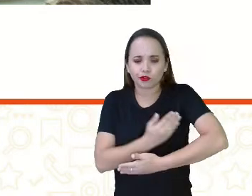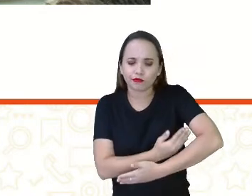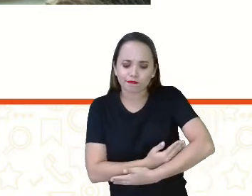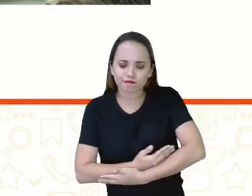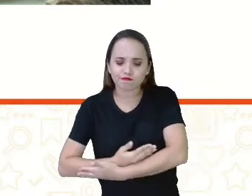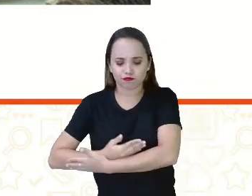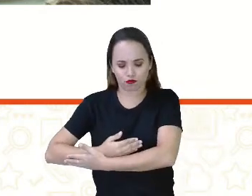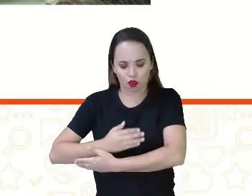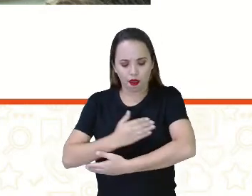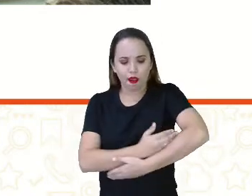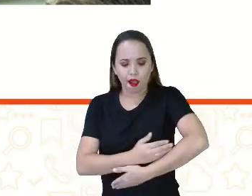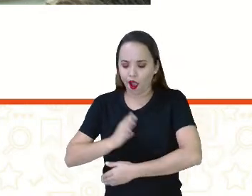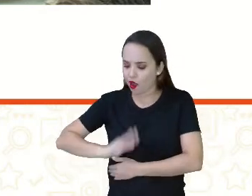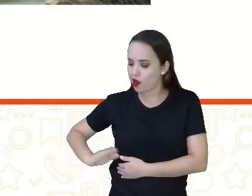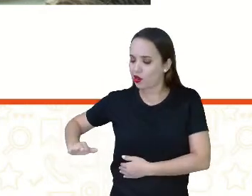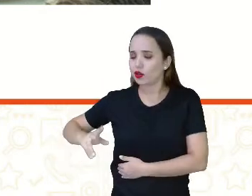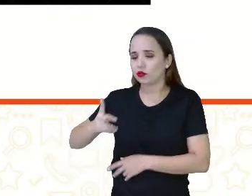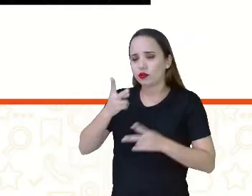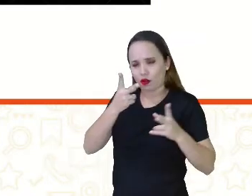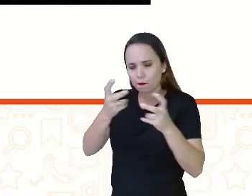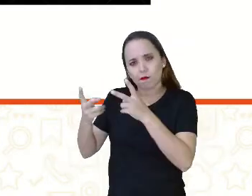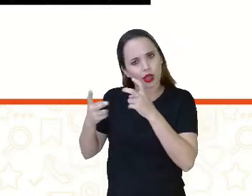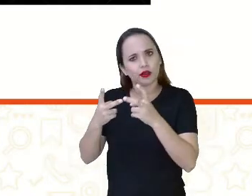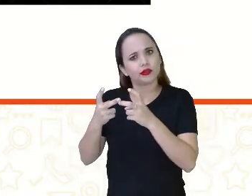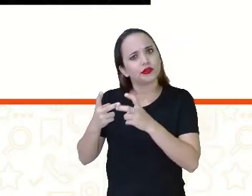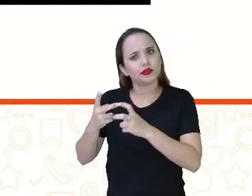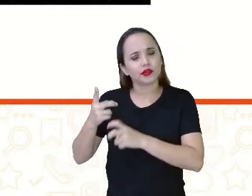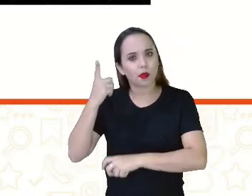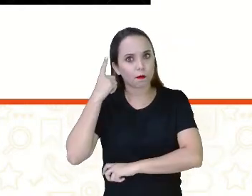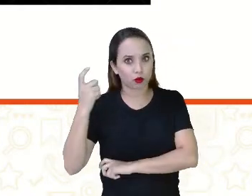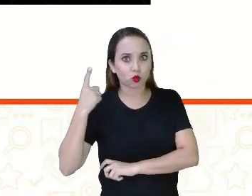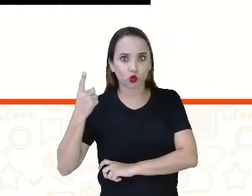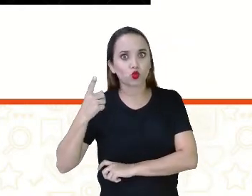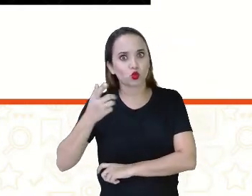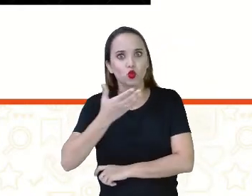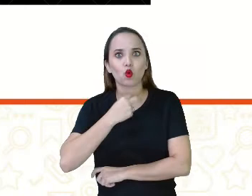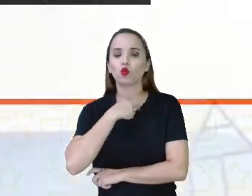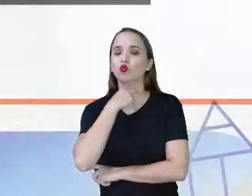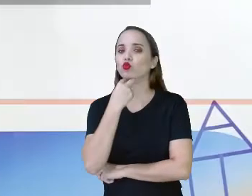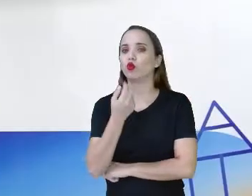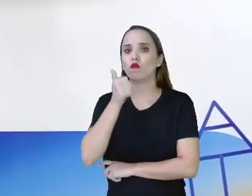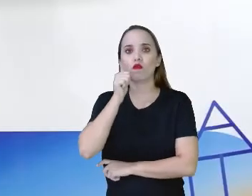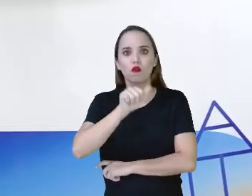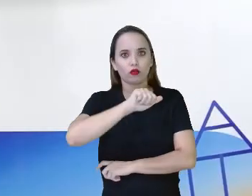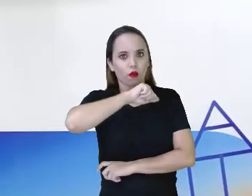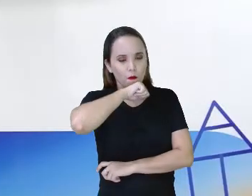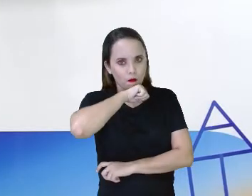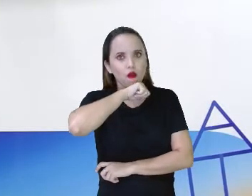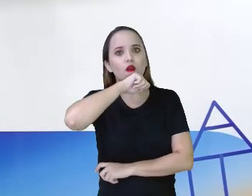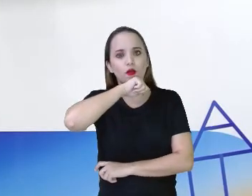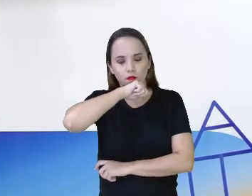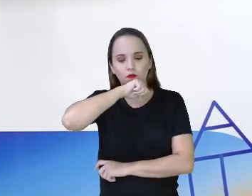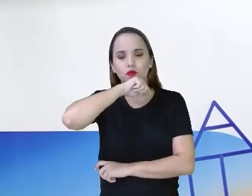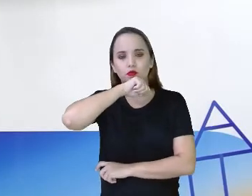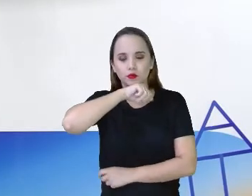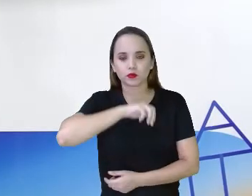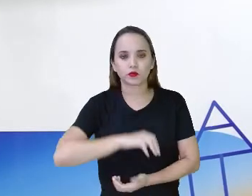percebe o som da voz da mãe. Ele consegue identificar esse som, que é a da voz da